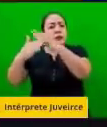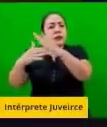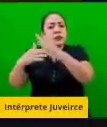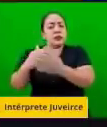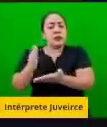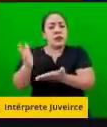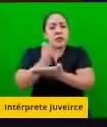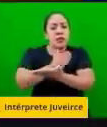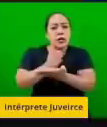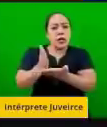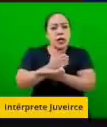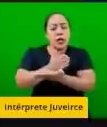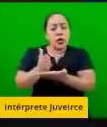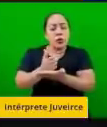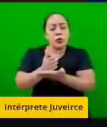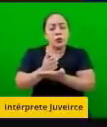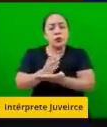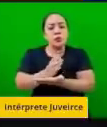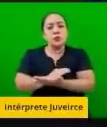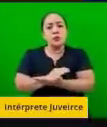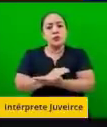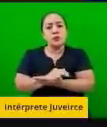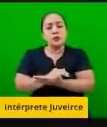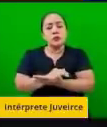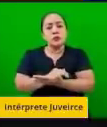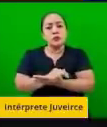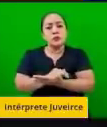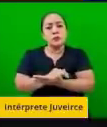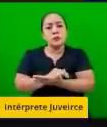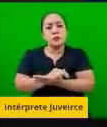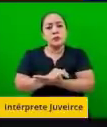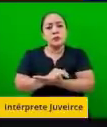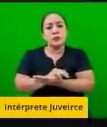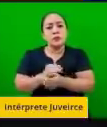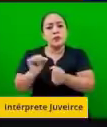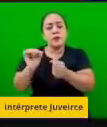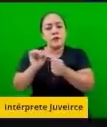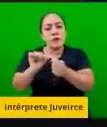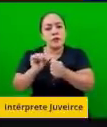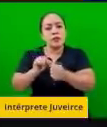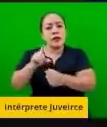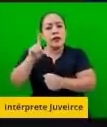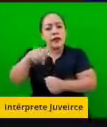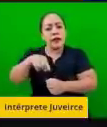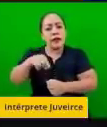alguns passos, né, ou algumas ações, elas são possíveis.